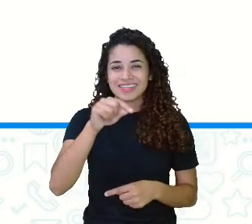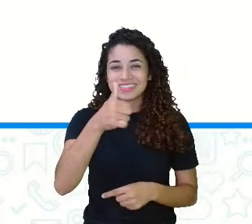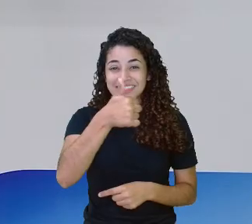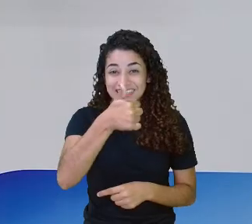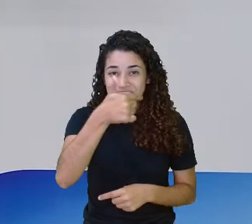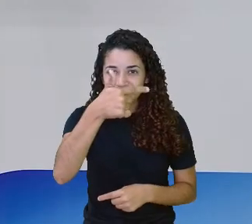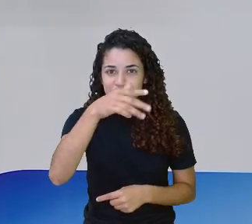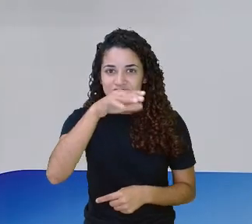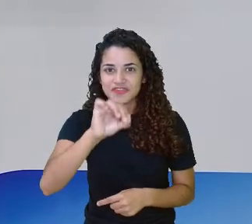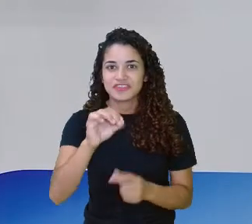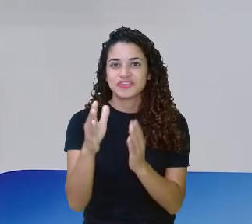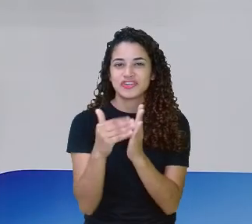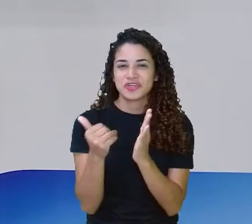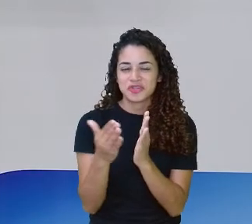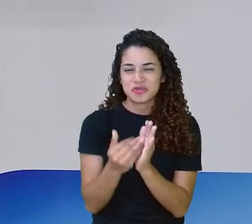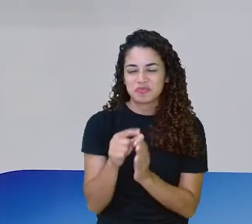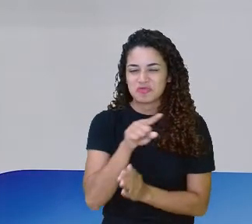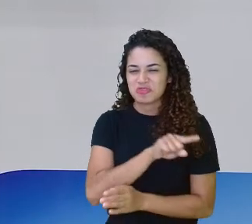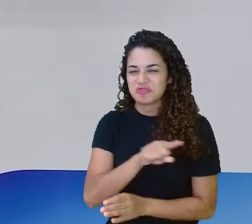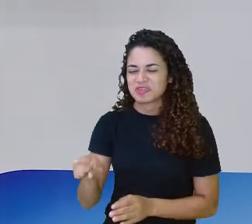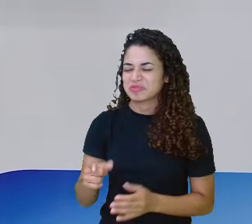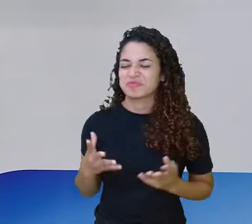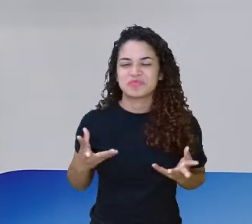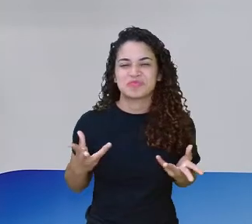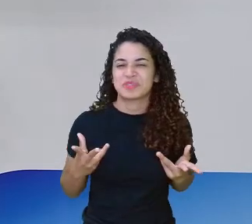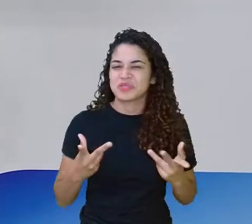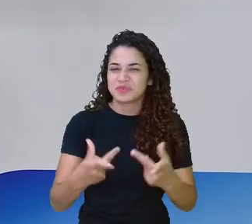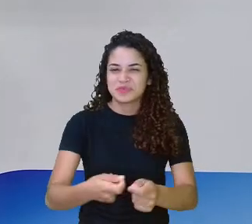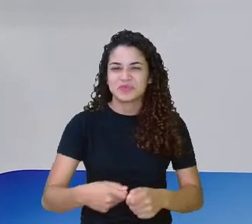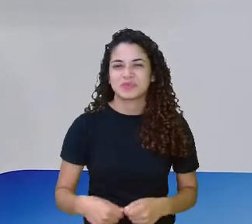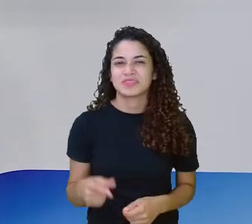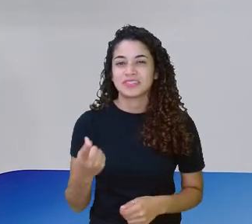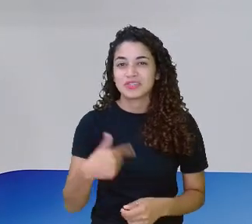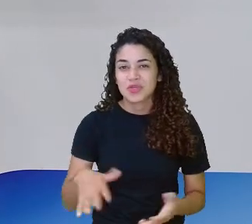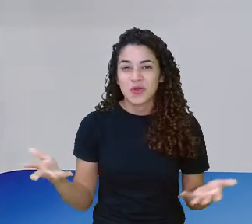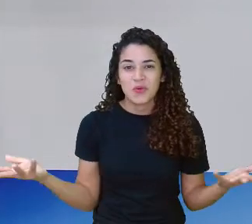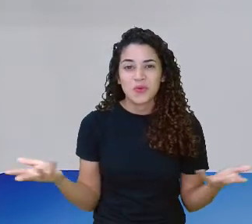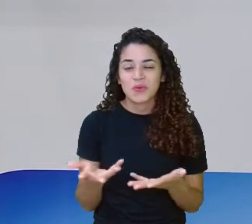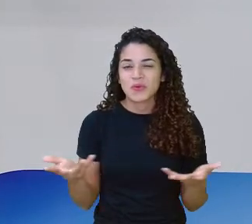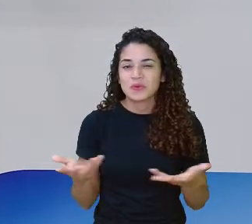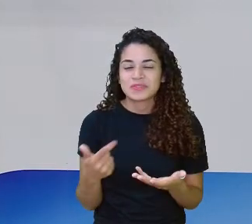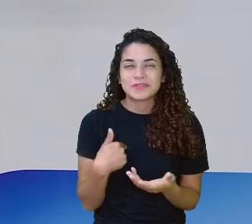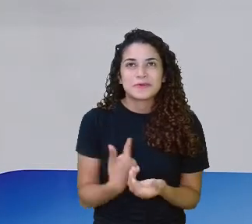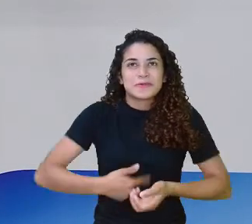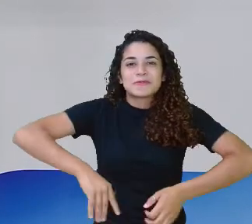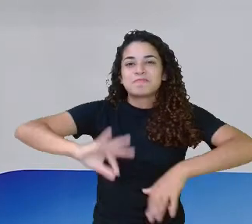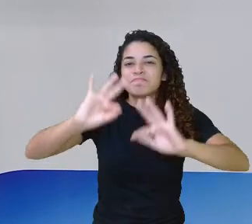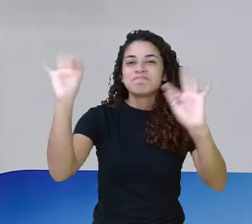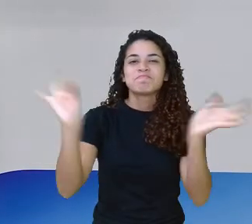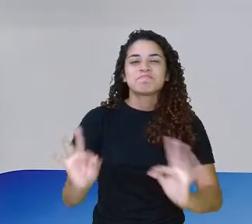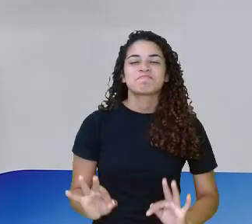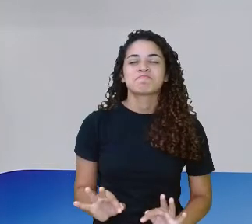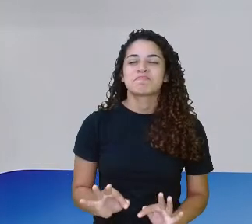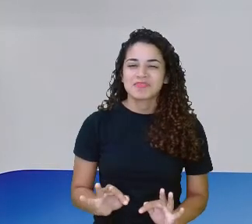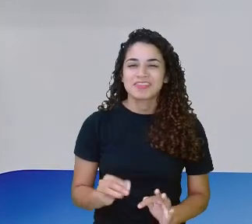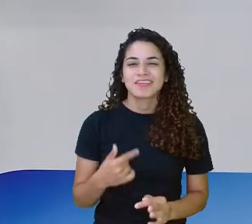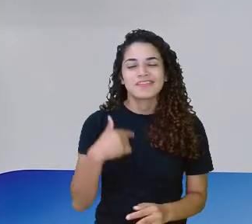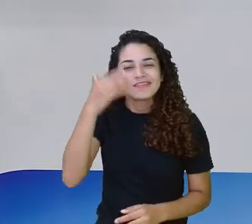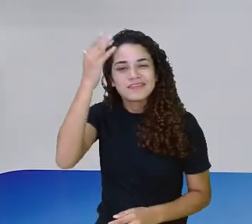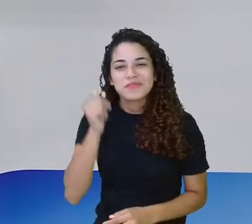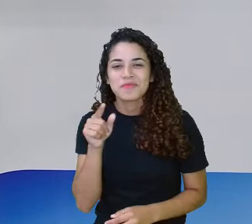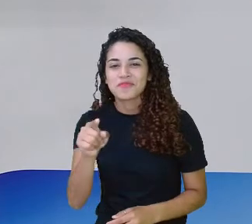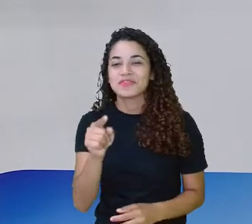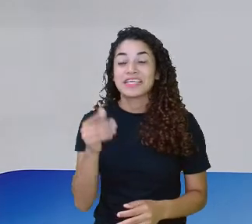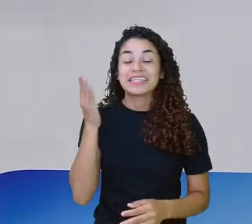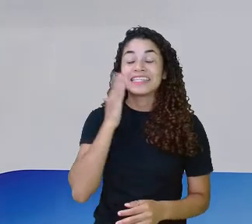120 livros. Vocês são maravilhosos. E eu fico extremamente feliz em saber que você